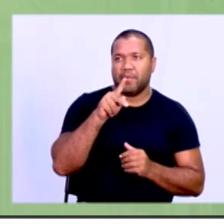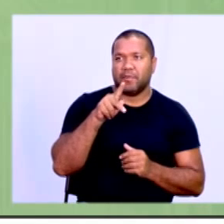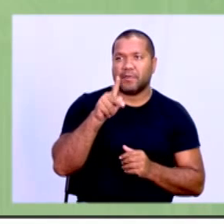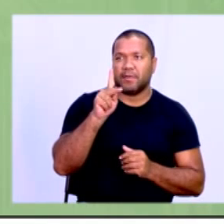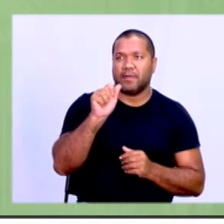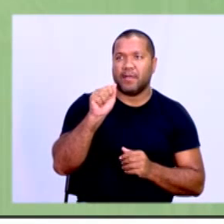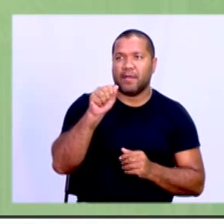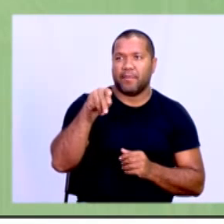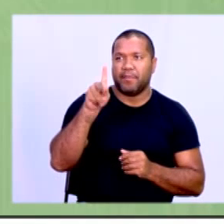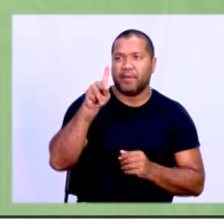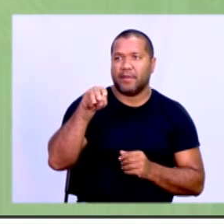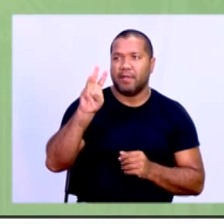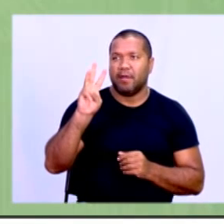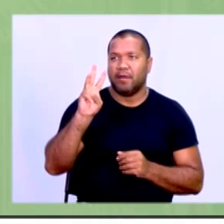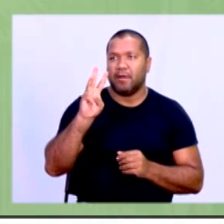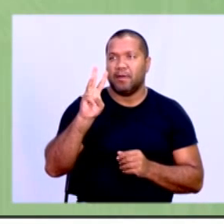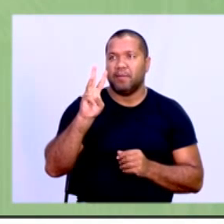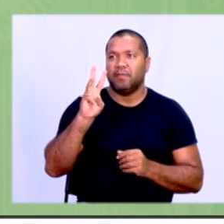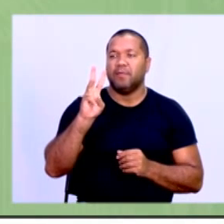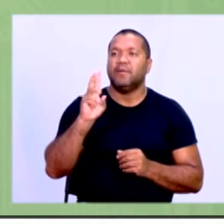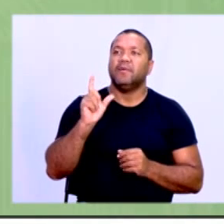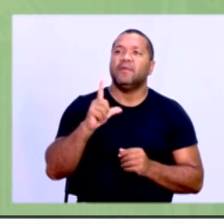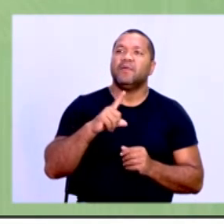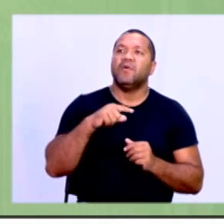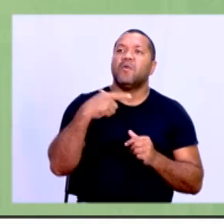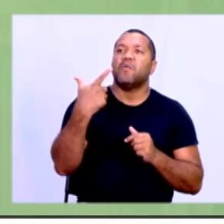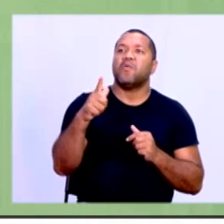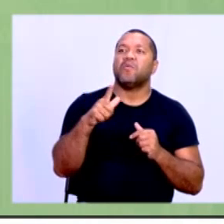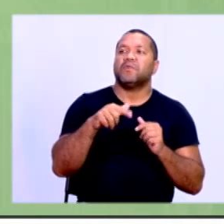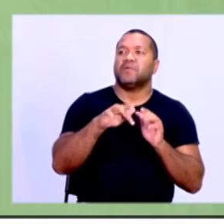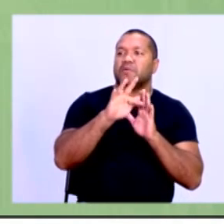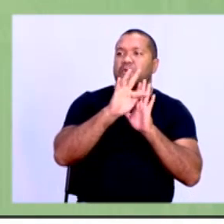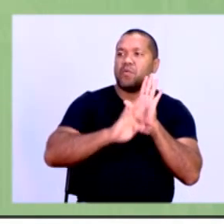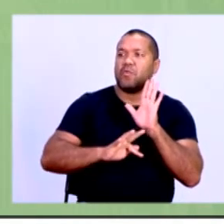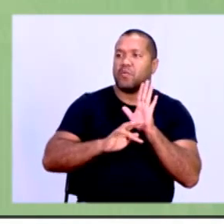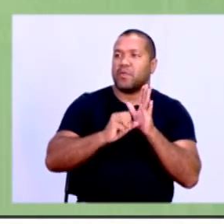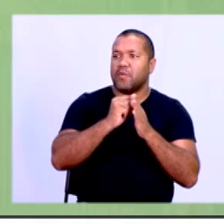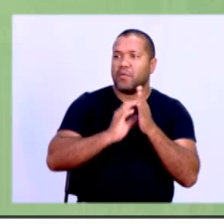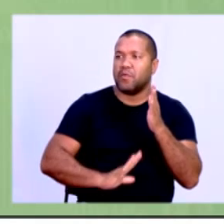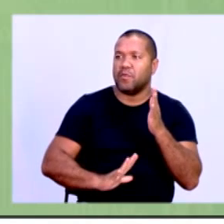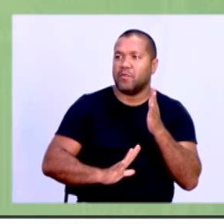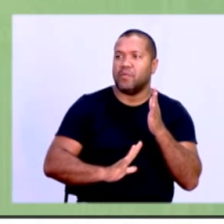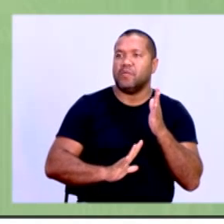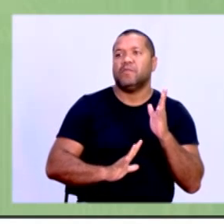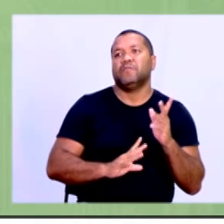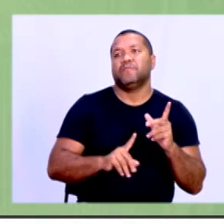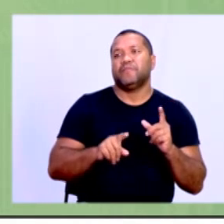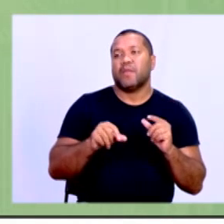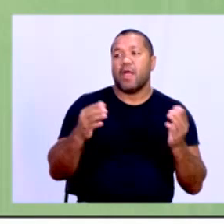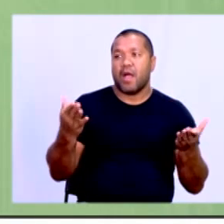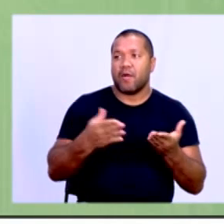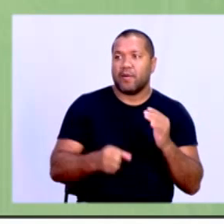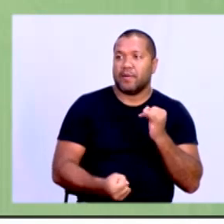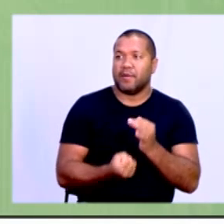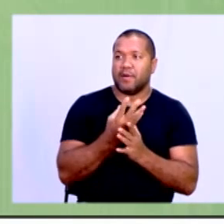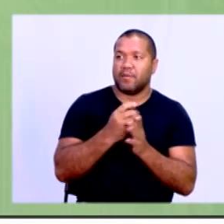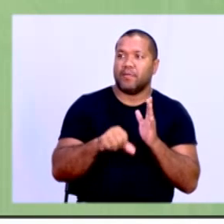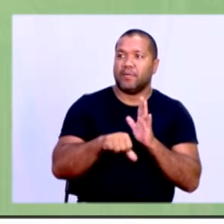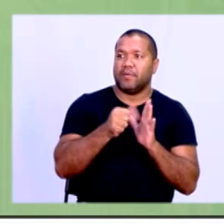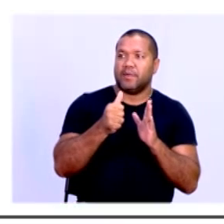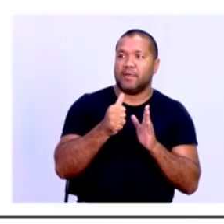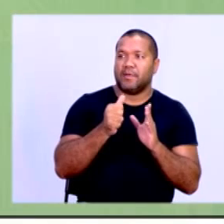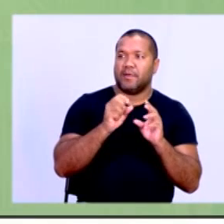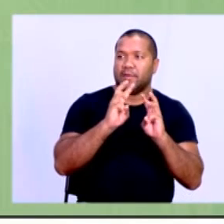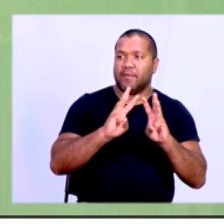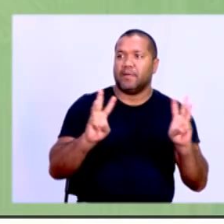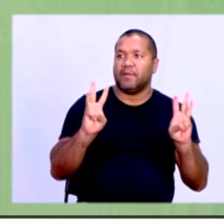Web, Teleaula 3. Aí eu tenho uma seção conteúdo, aí ele vai mostrar o conteúdo. Ó, agora criamos nossa primeira página, vamos para a próxima para